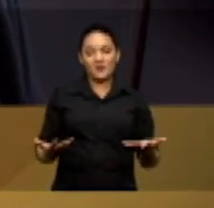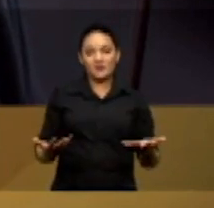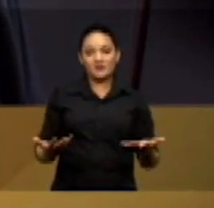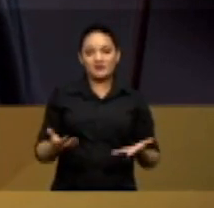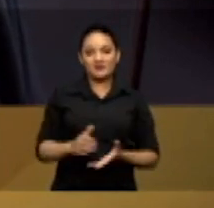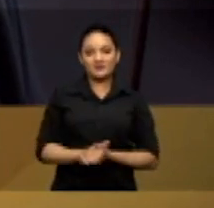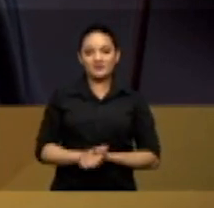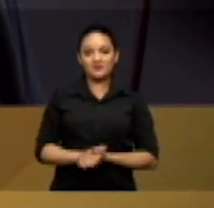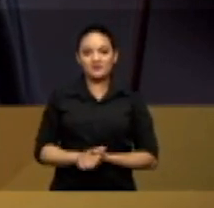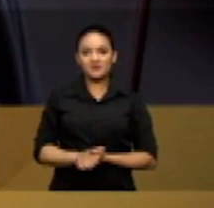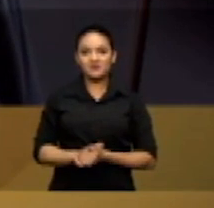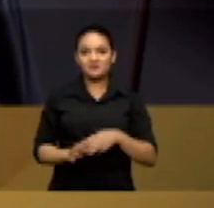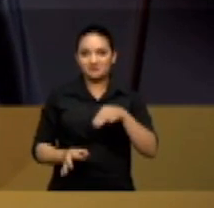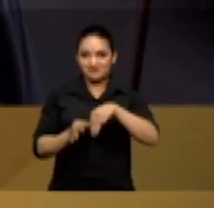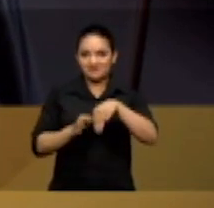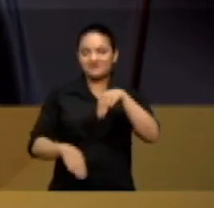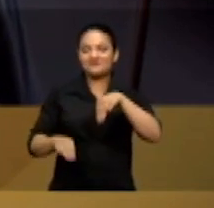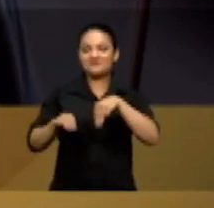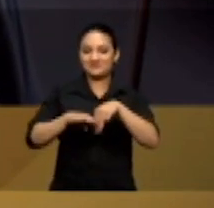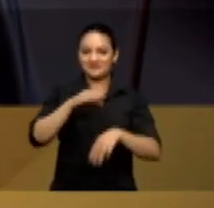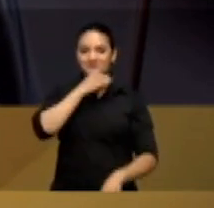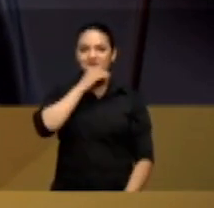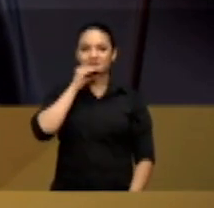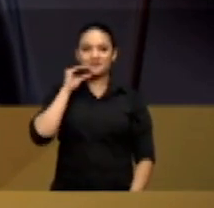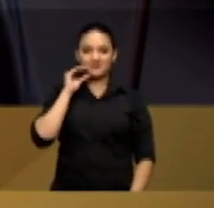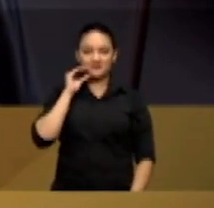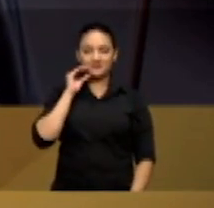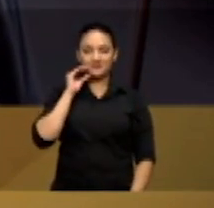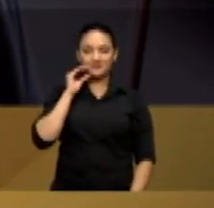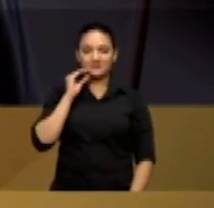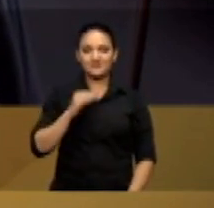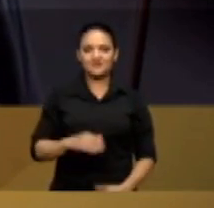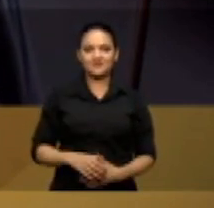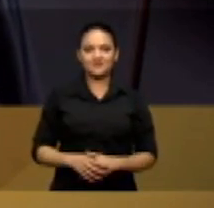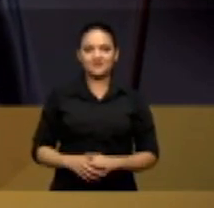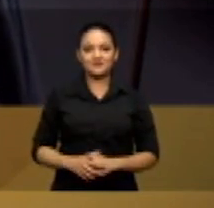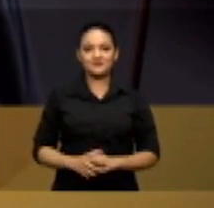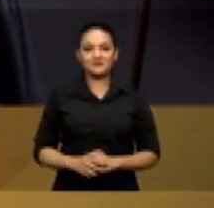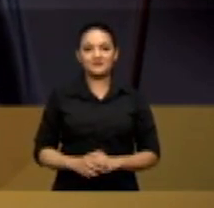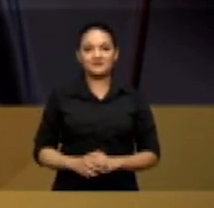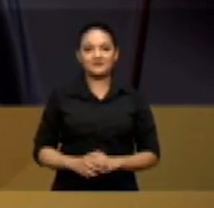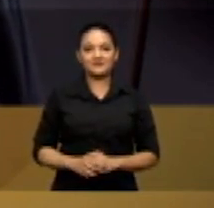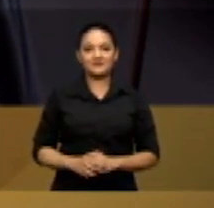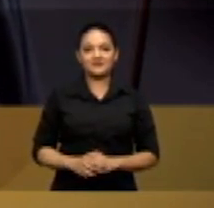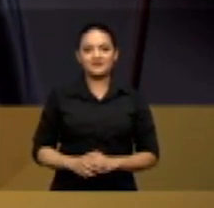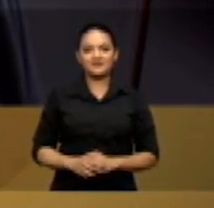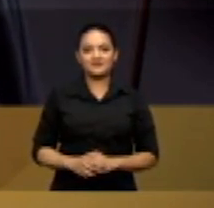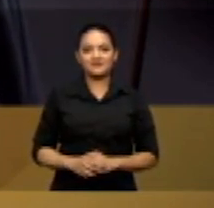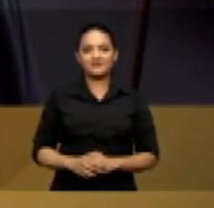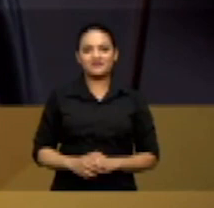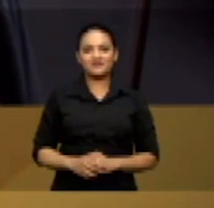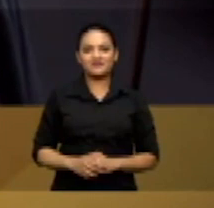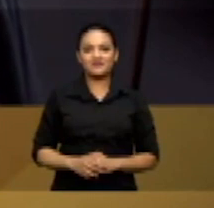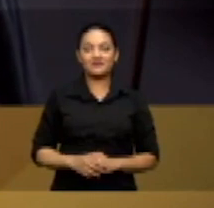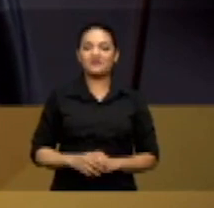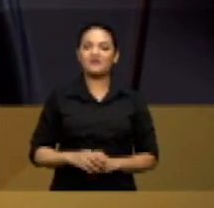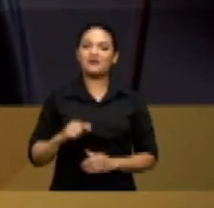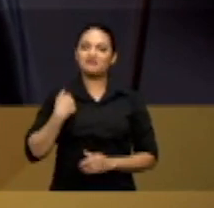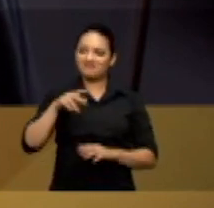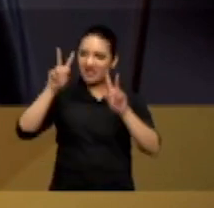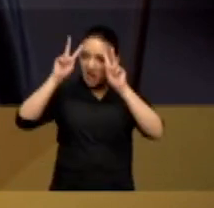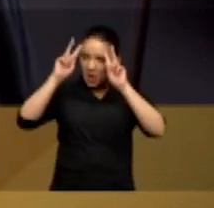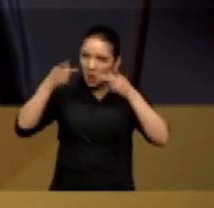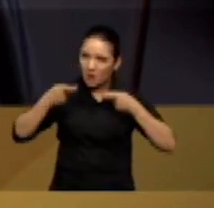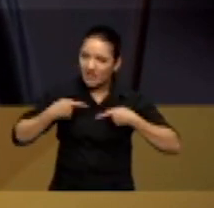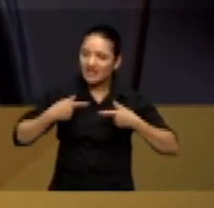caríssimo ministro, excelentíssimo senhor ministro José Celso de Mello Filho, os nossos maiores reconhecimento e